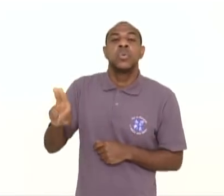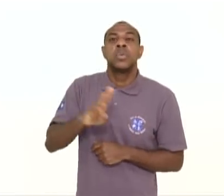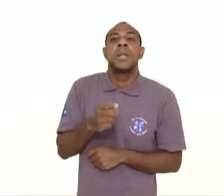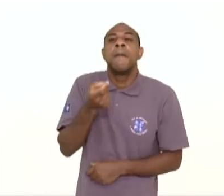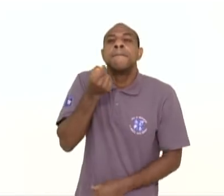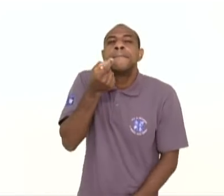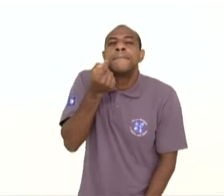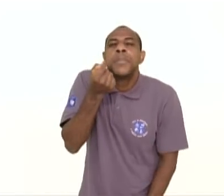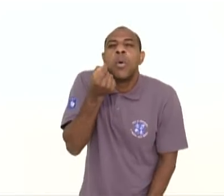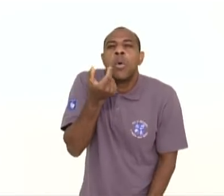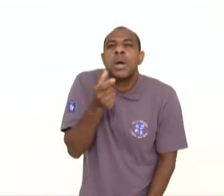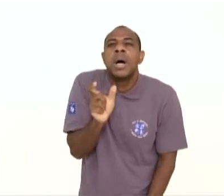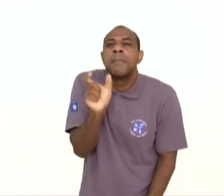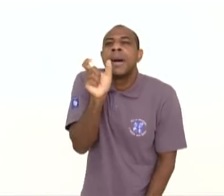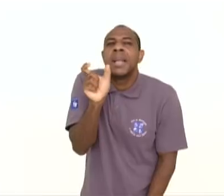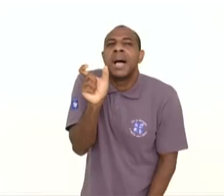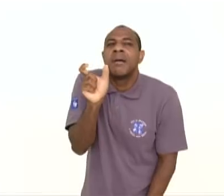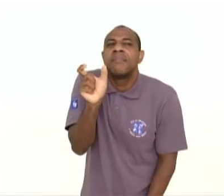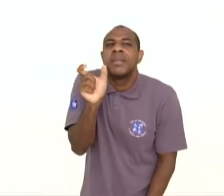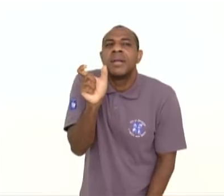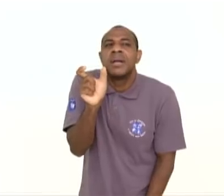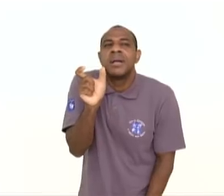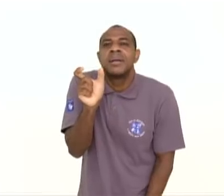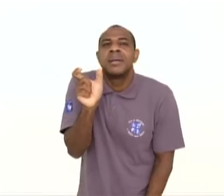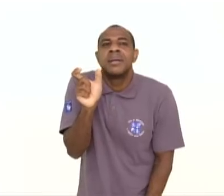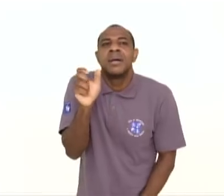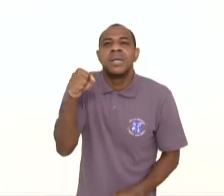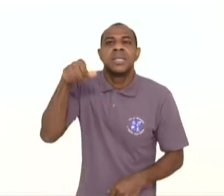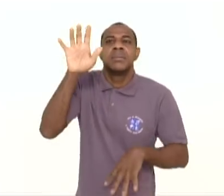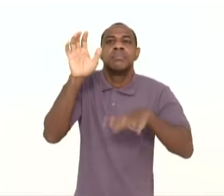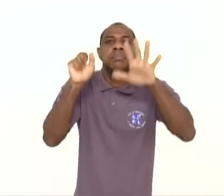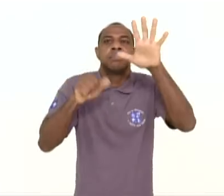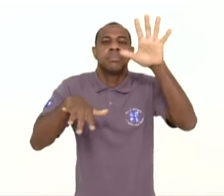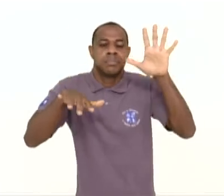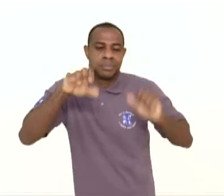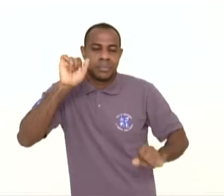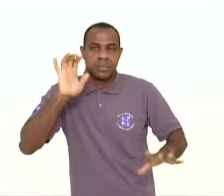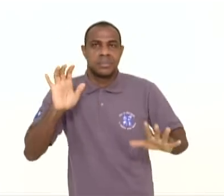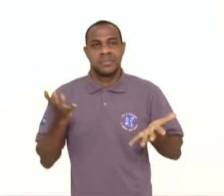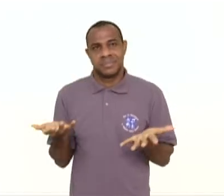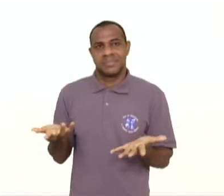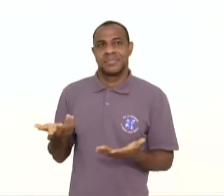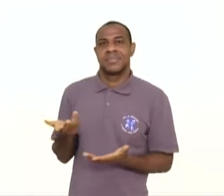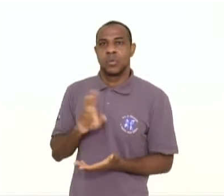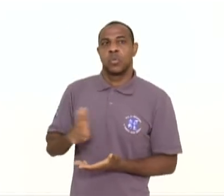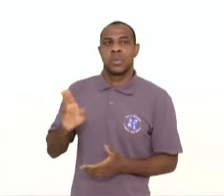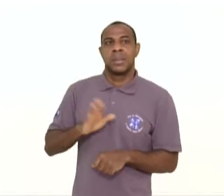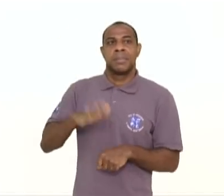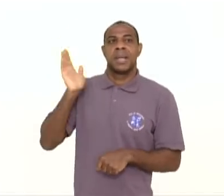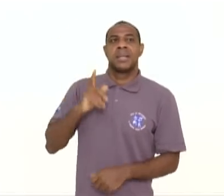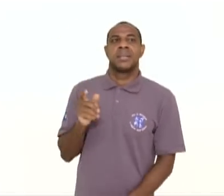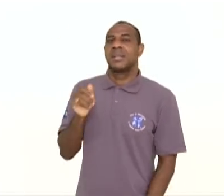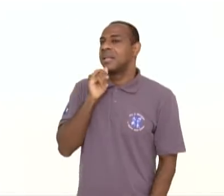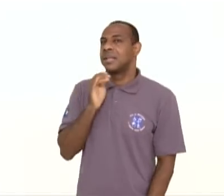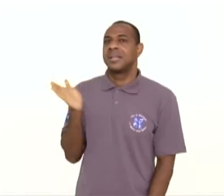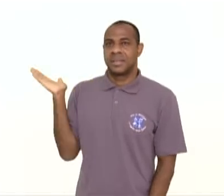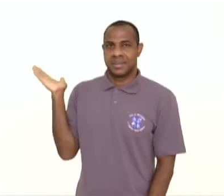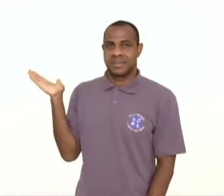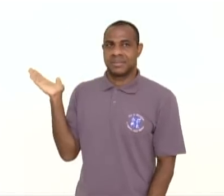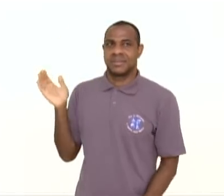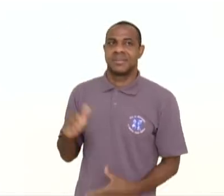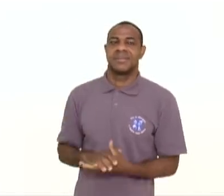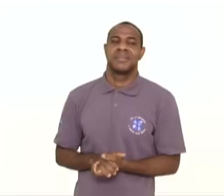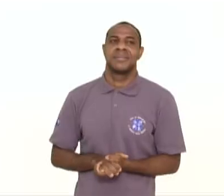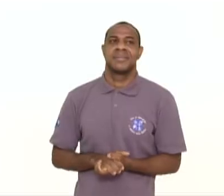o maior uso de gestos, ou seja, é a arte de narrar fatos com o corpo, né? Então, quantas vezes essa situação não foi